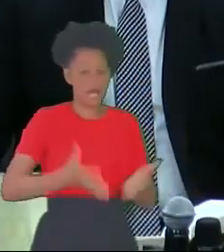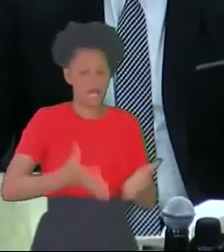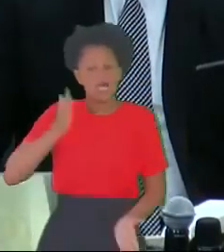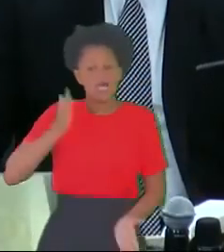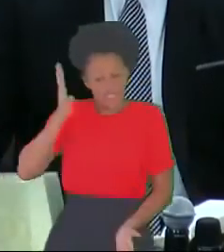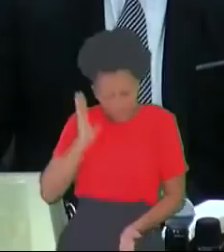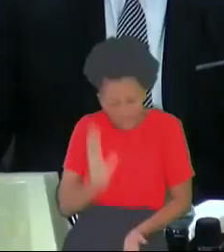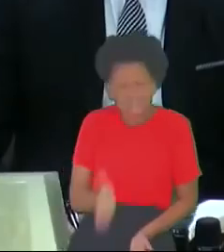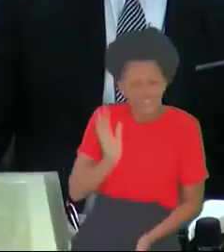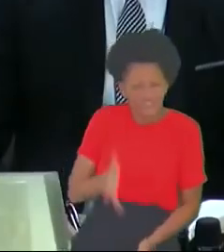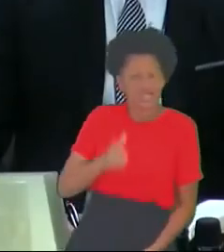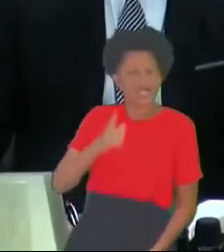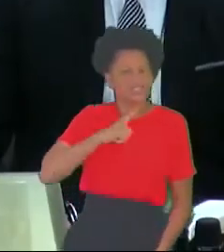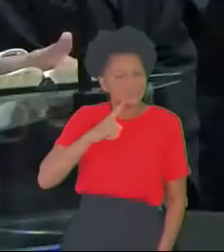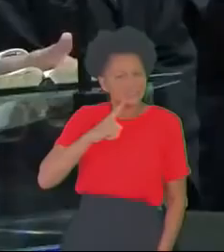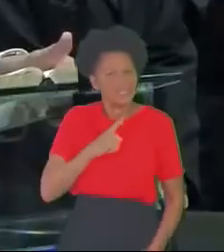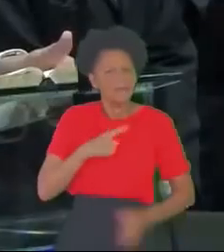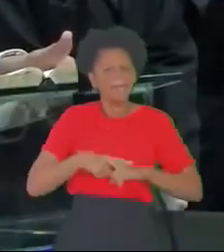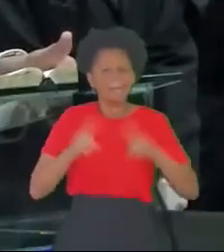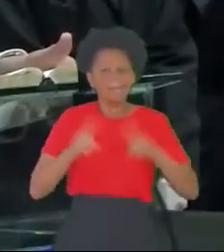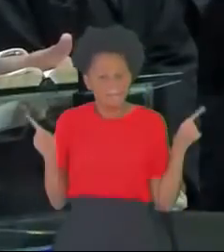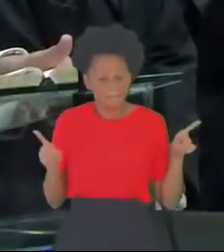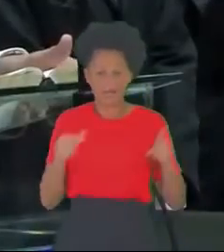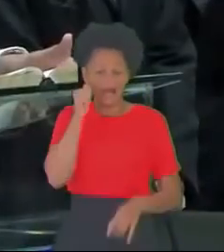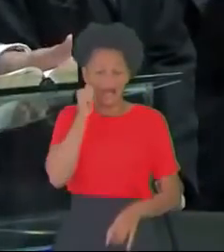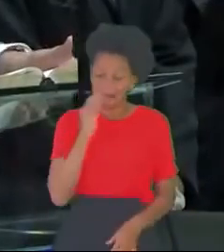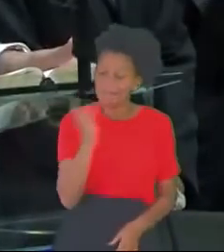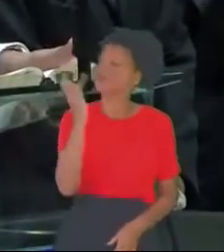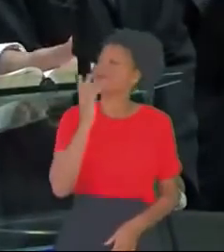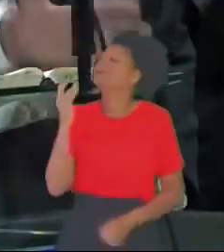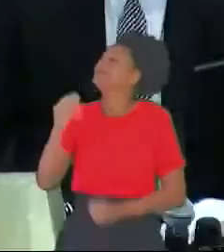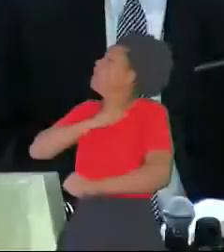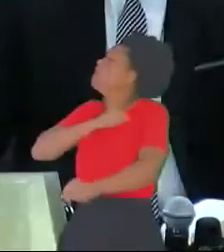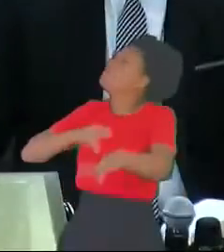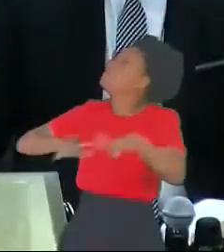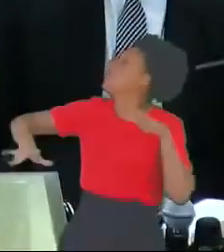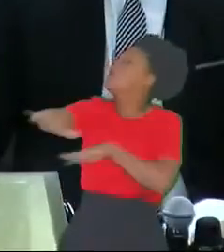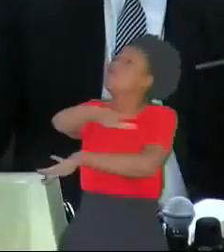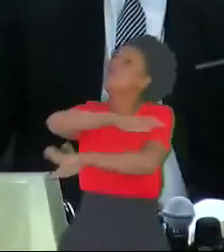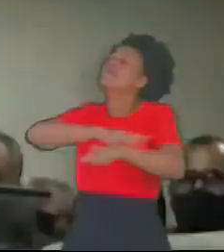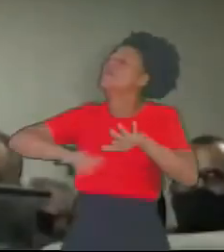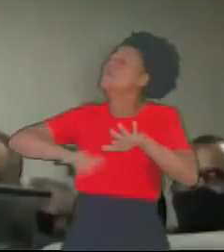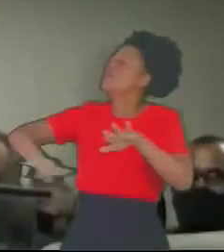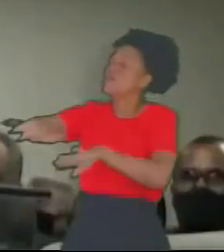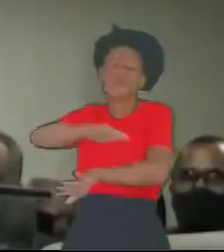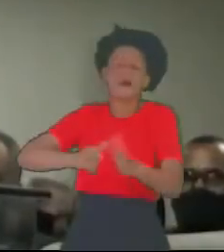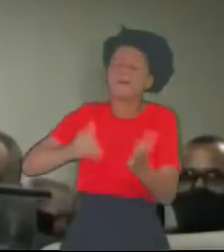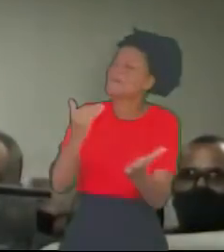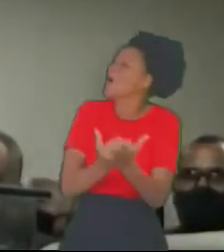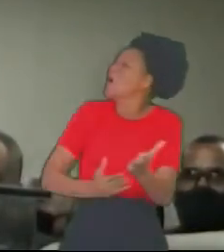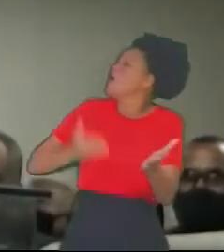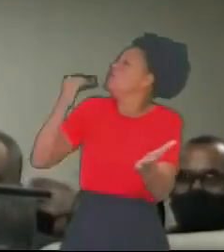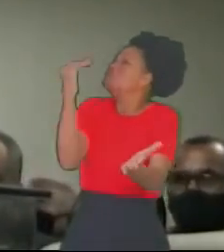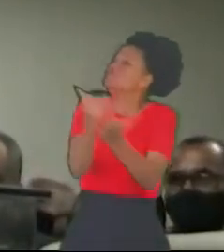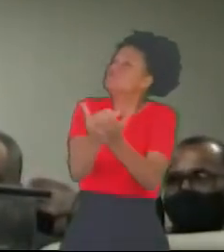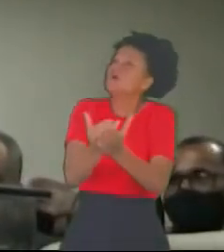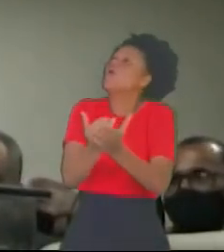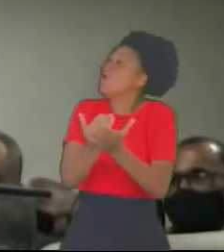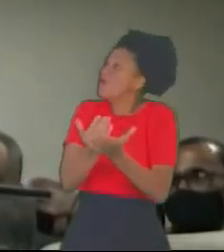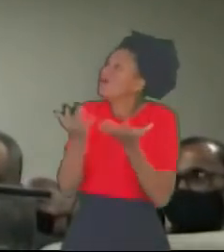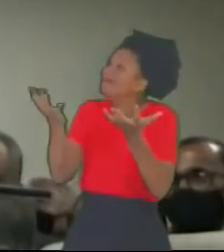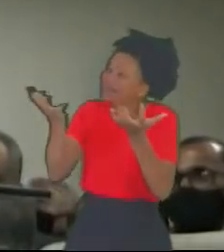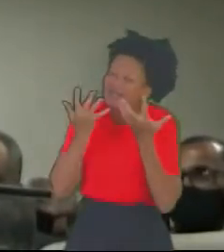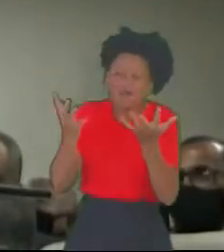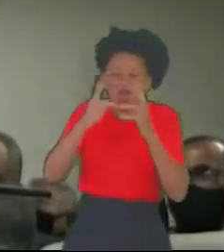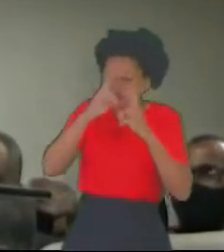jardim, ele está. Mas ela está pedindo uma ação, ela está pedindo um agir, ela está pedindo uma operação mais